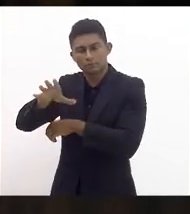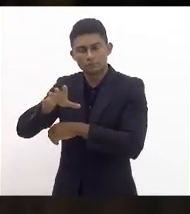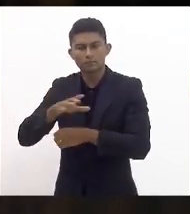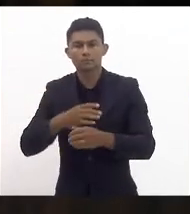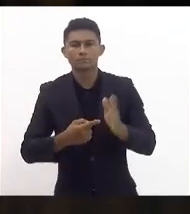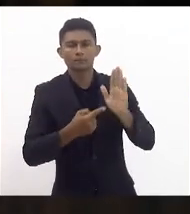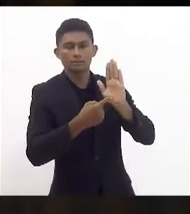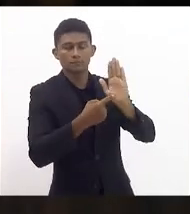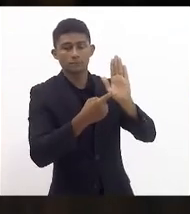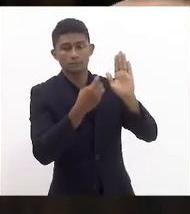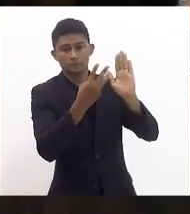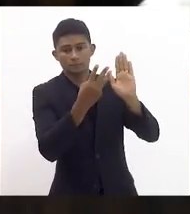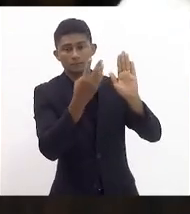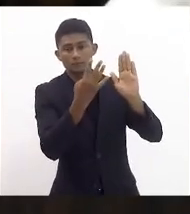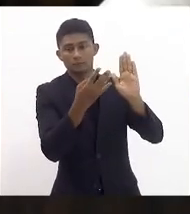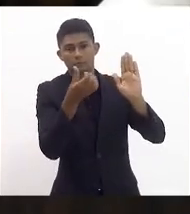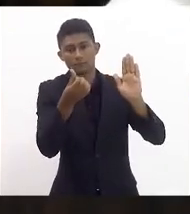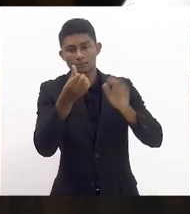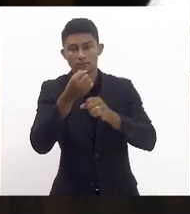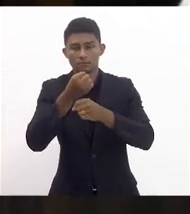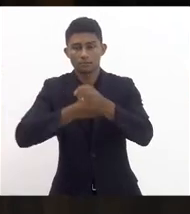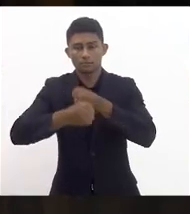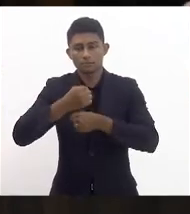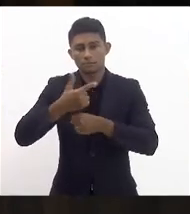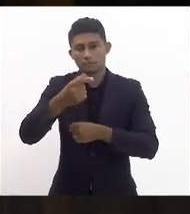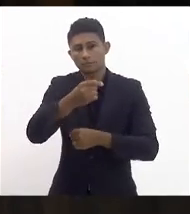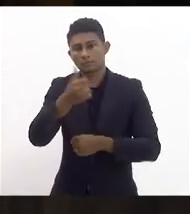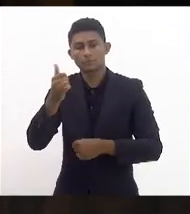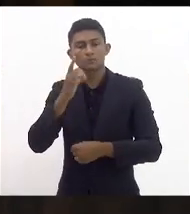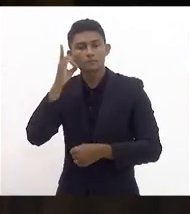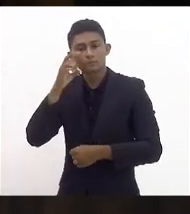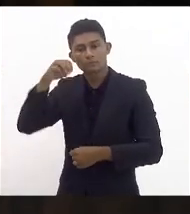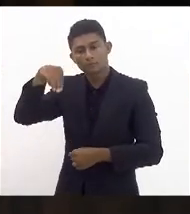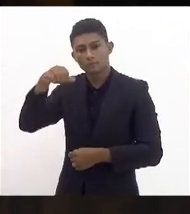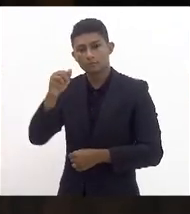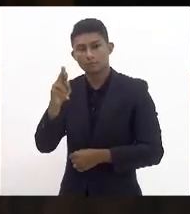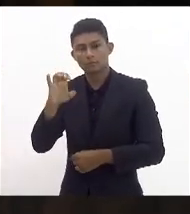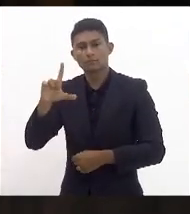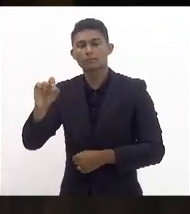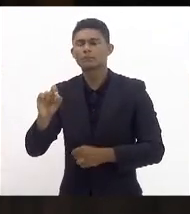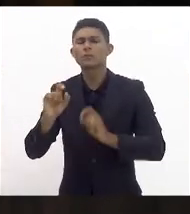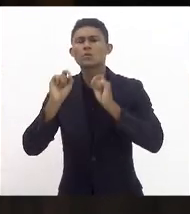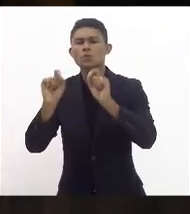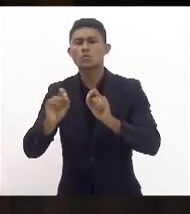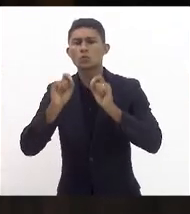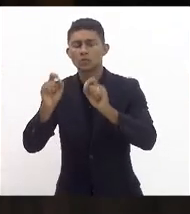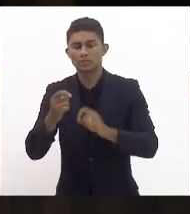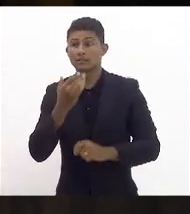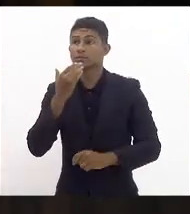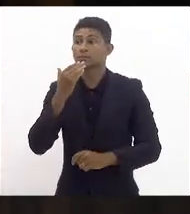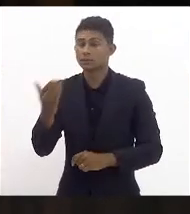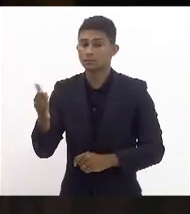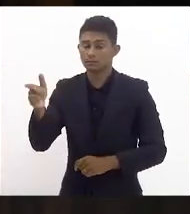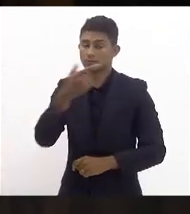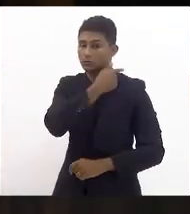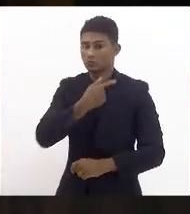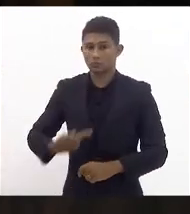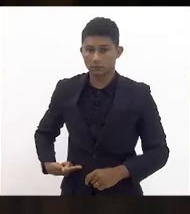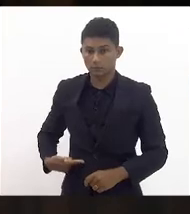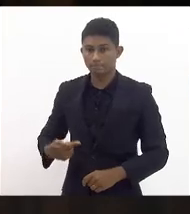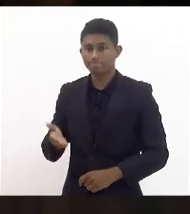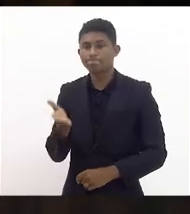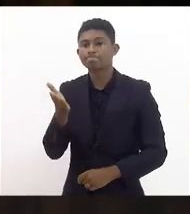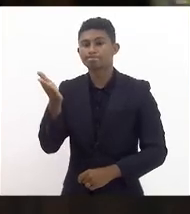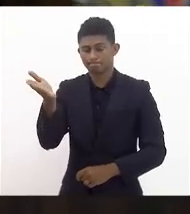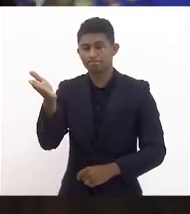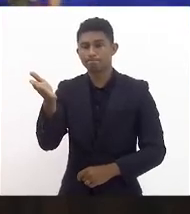número 346, de 21, de autoria do deputado Marcelo Dino e Renato Zaca, que solicita ao governador, em exercício do Estado do Rio de